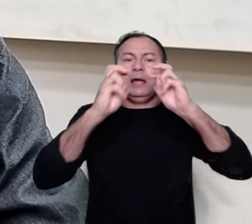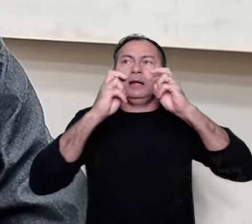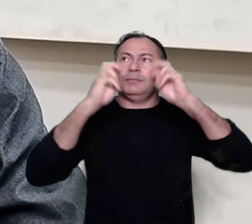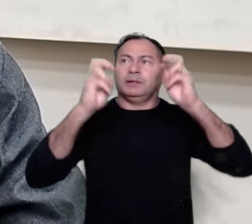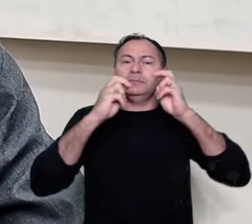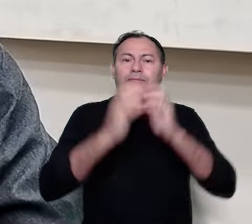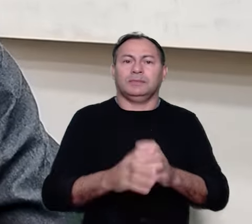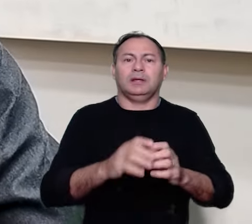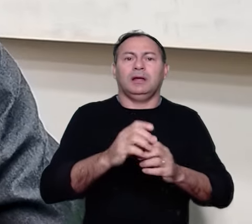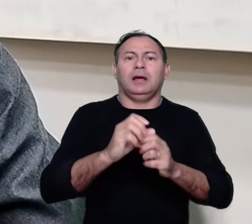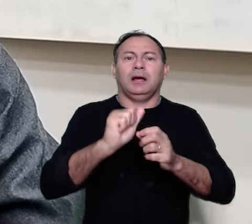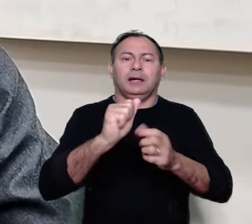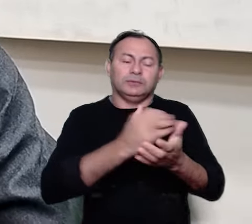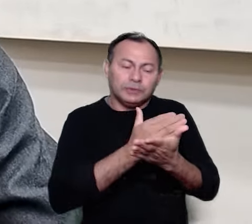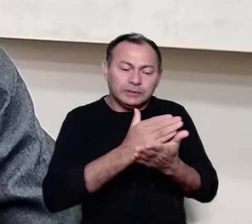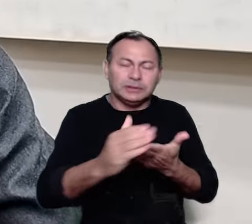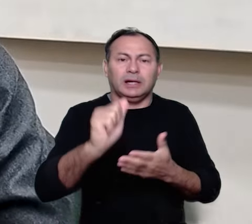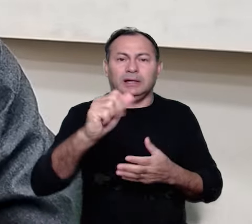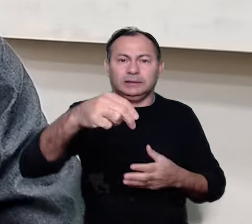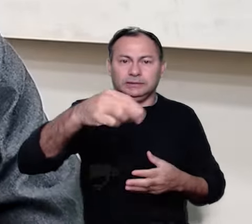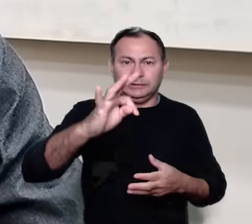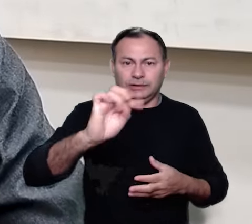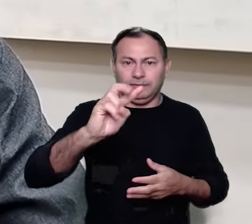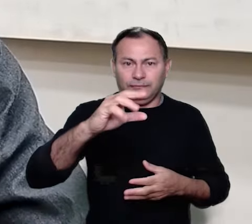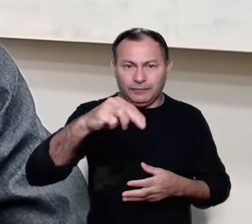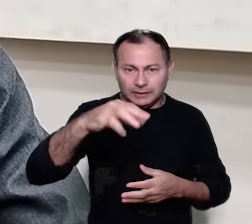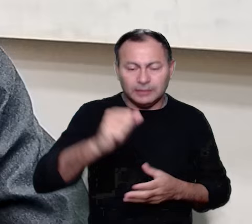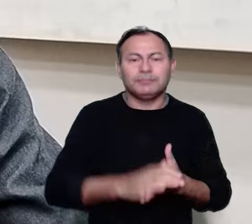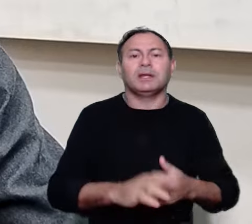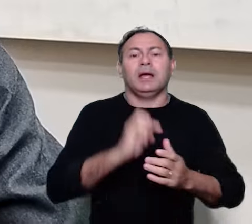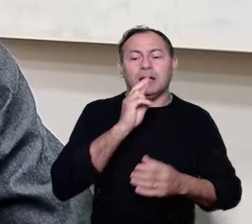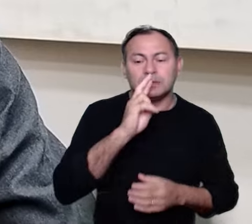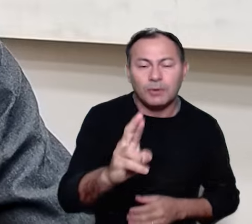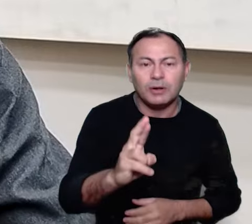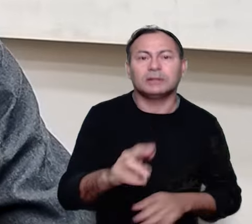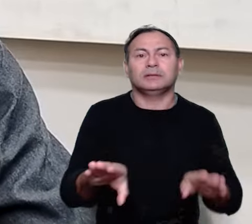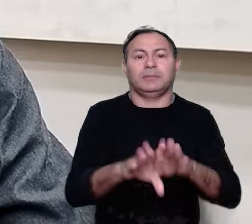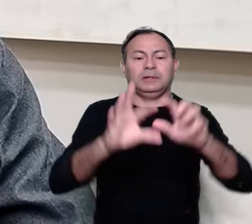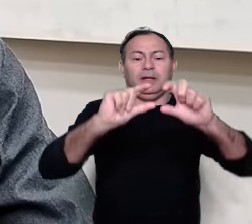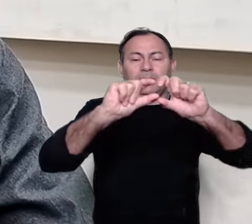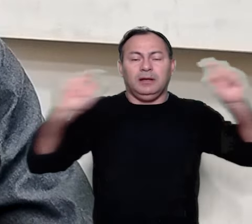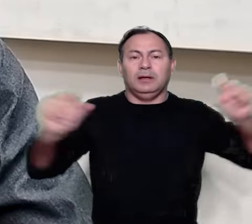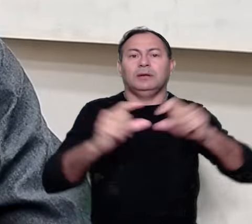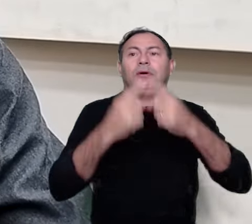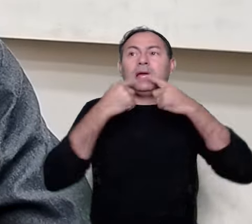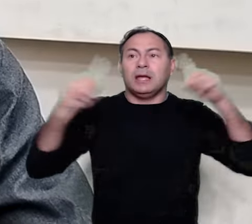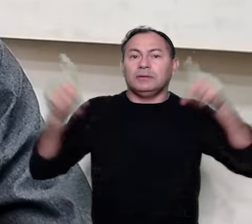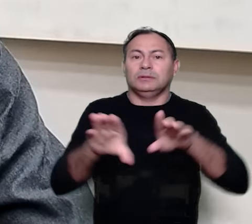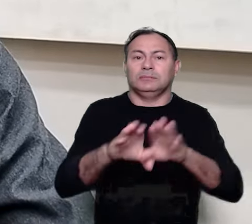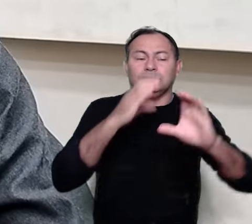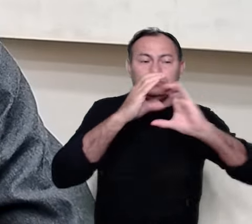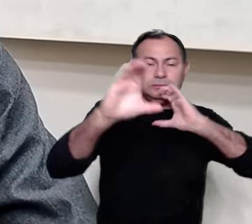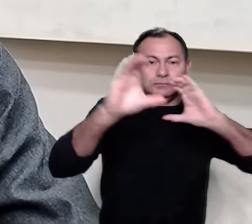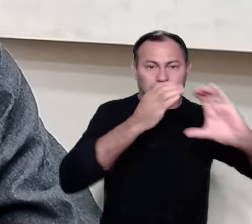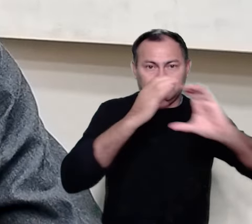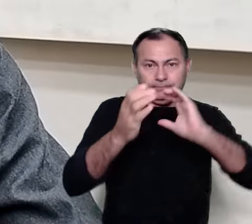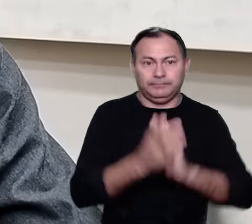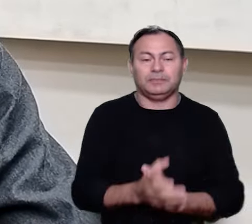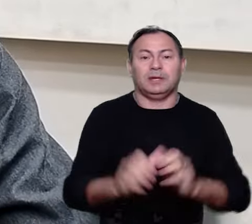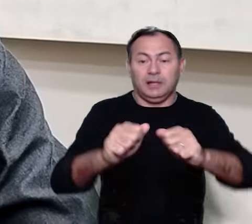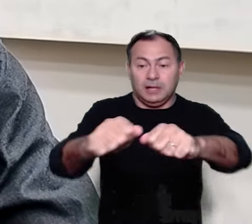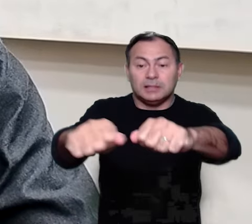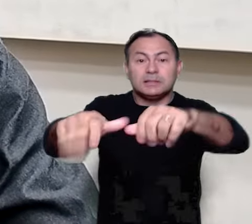aclamações, as antífonas, as respostas e os refrãos dos hinos e dos cânticos.